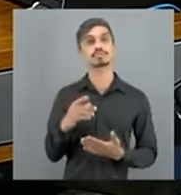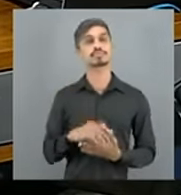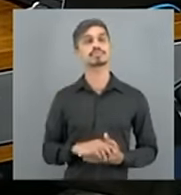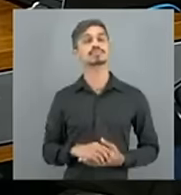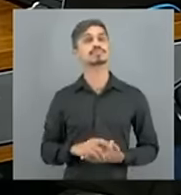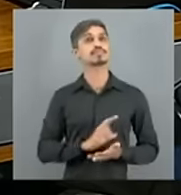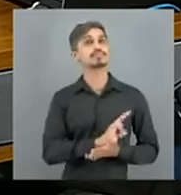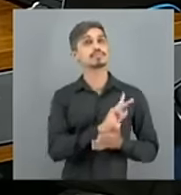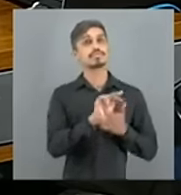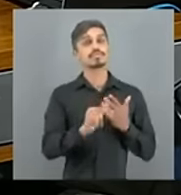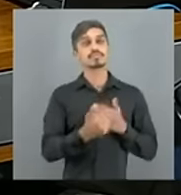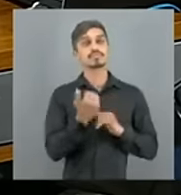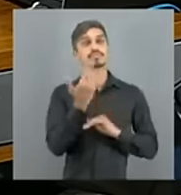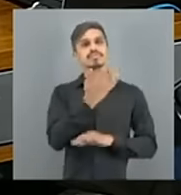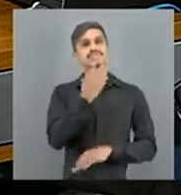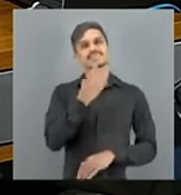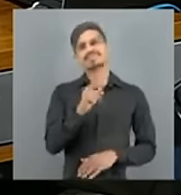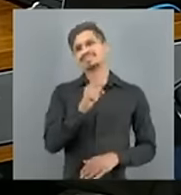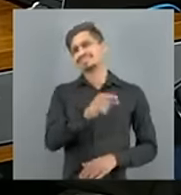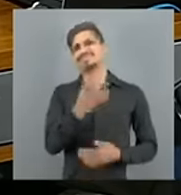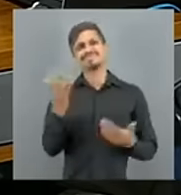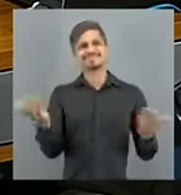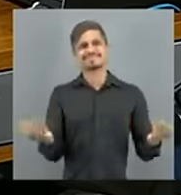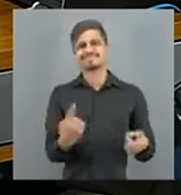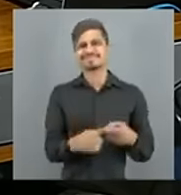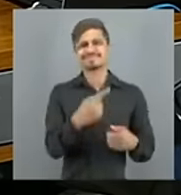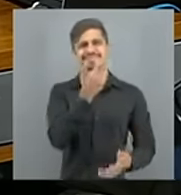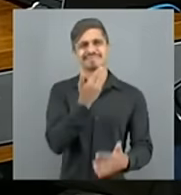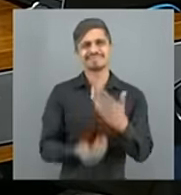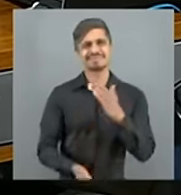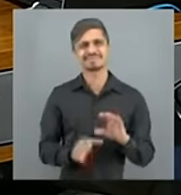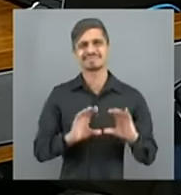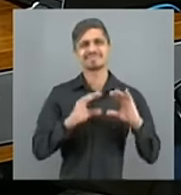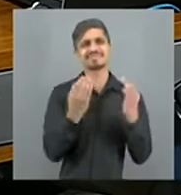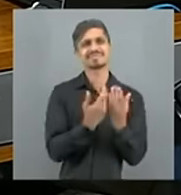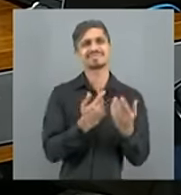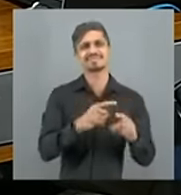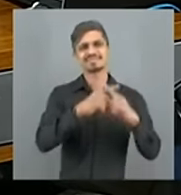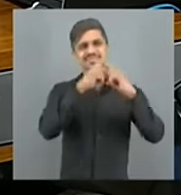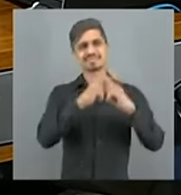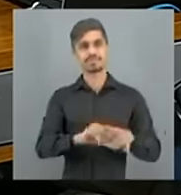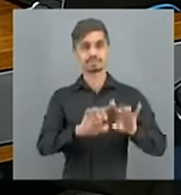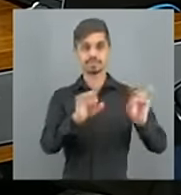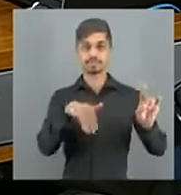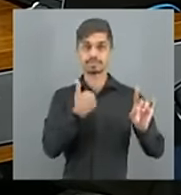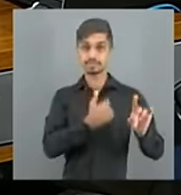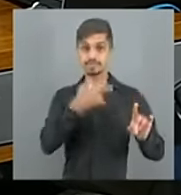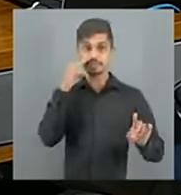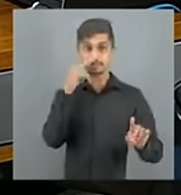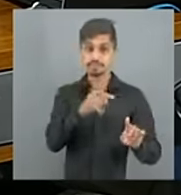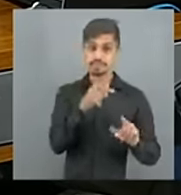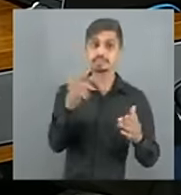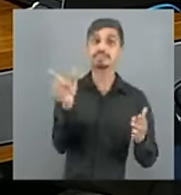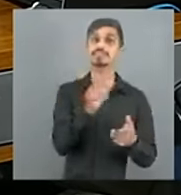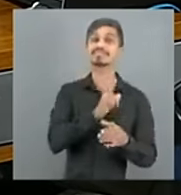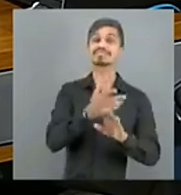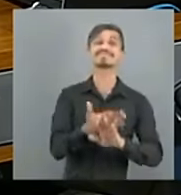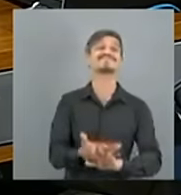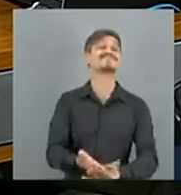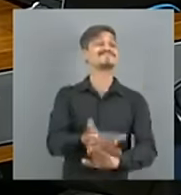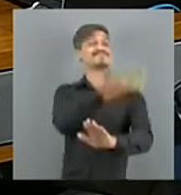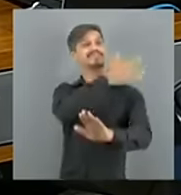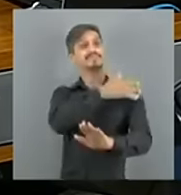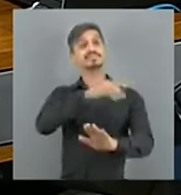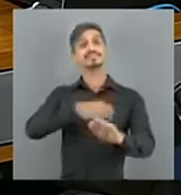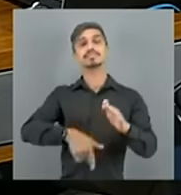muitos lá fora diziam, né, isso aí é porque ele perdeu o campeonato. O que a gente está vendo é que isso existe muito antes de John